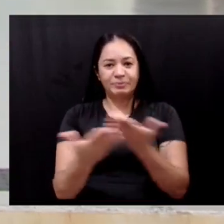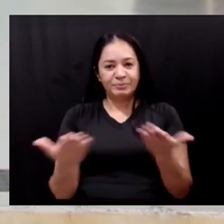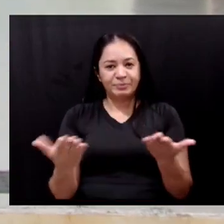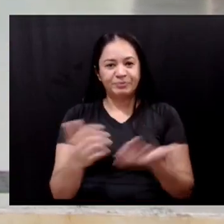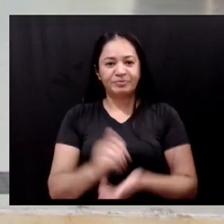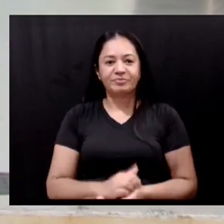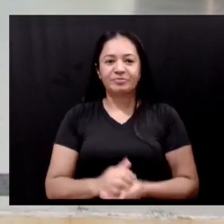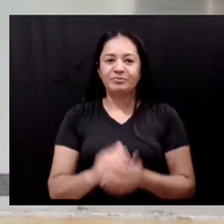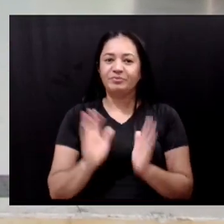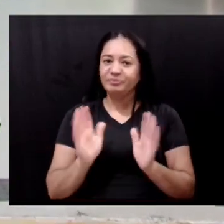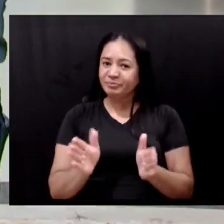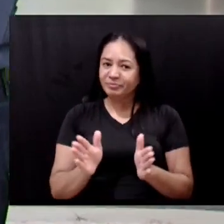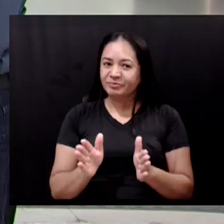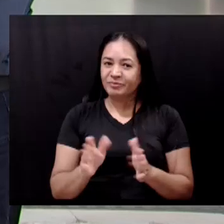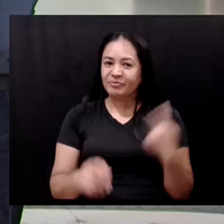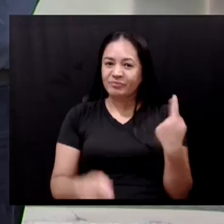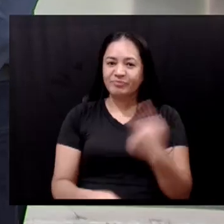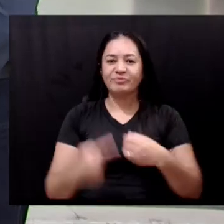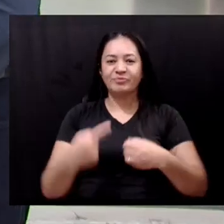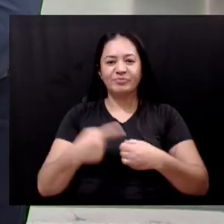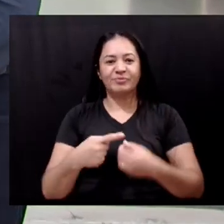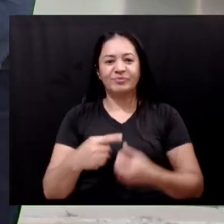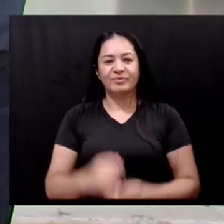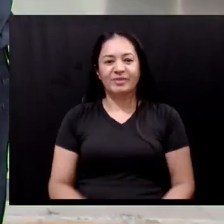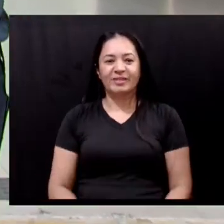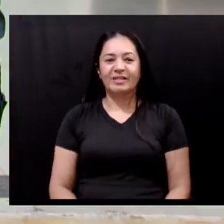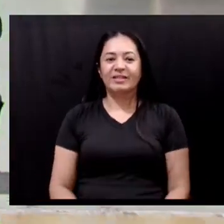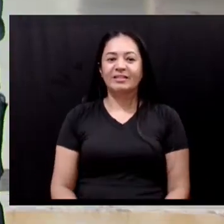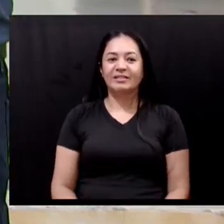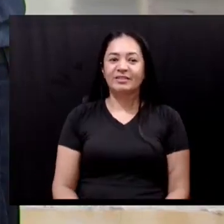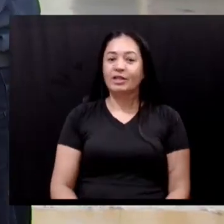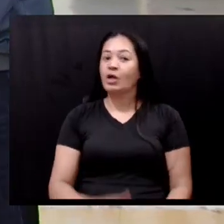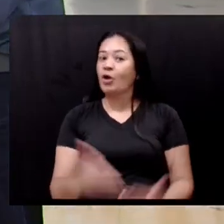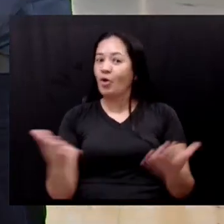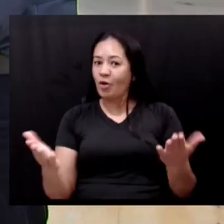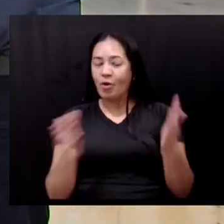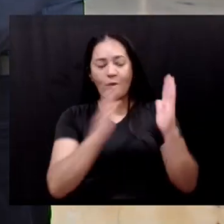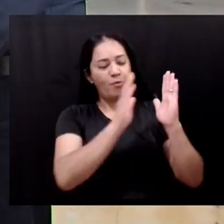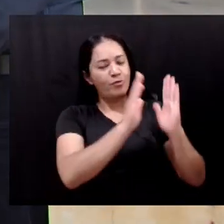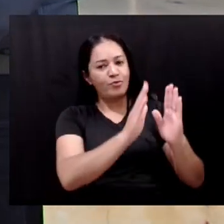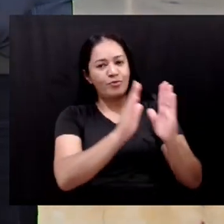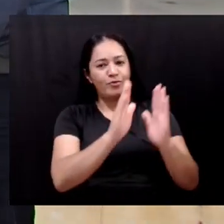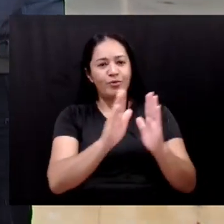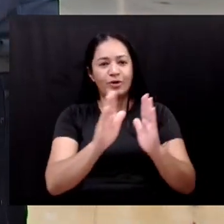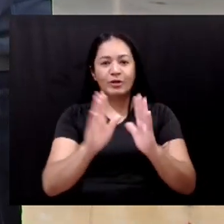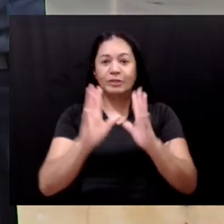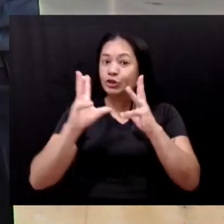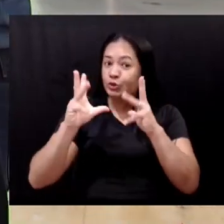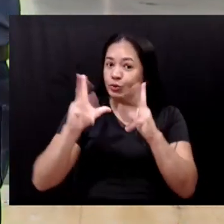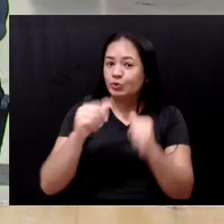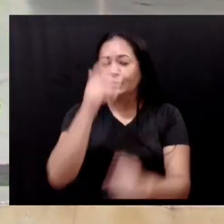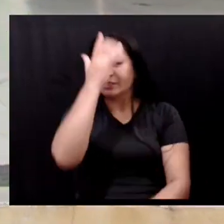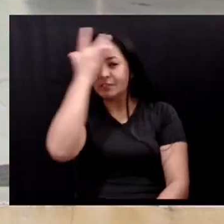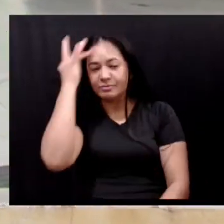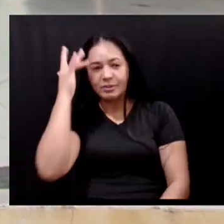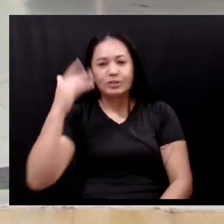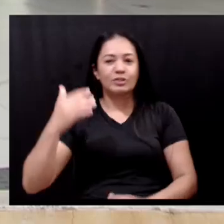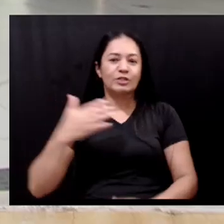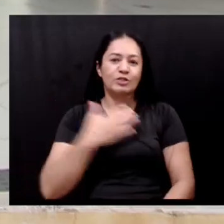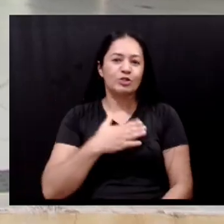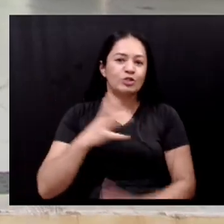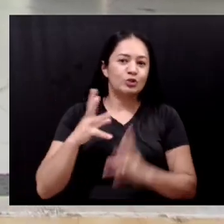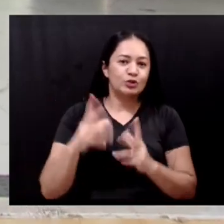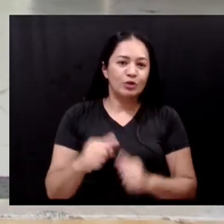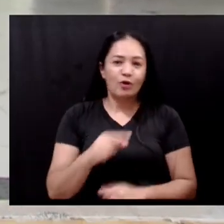nossa cidade de Campinas. E olha, a programação é para todo mundo, para todos os gostos, como vocês viram, olha, vai